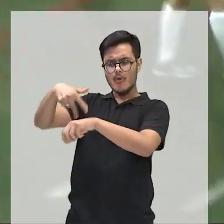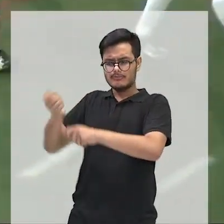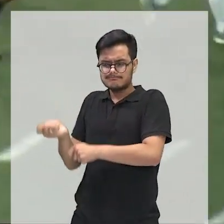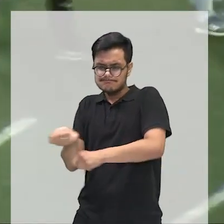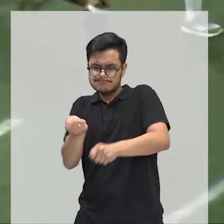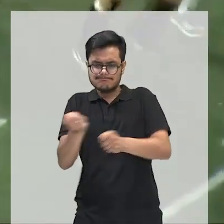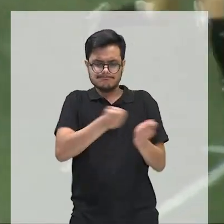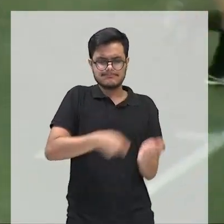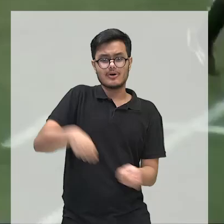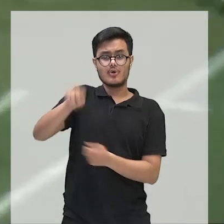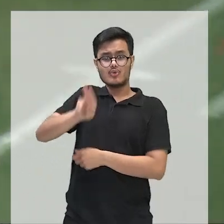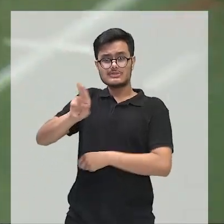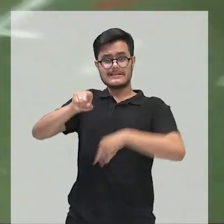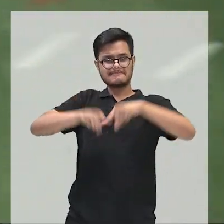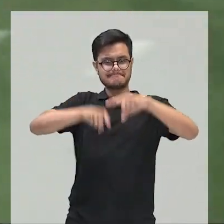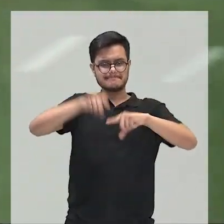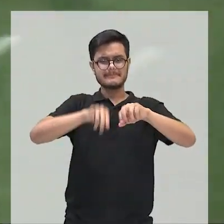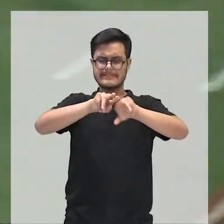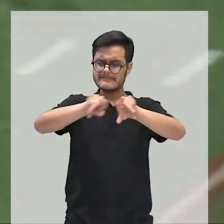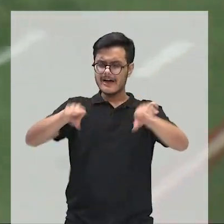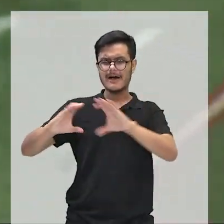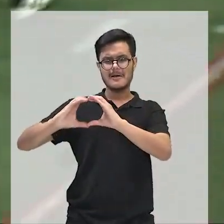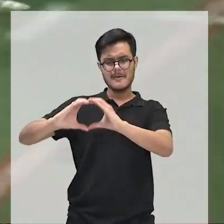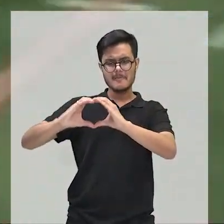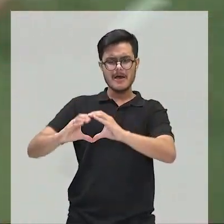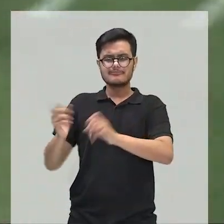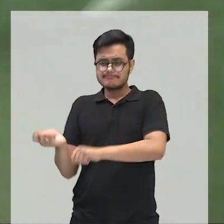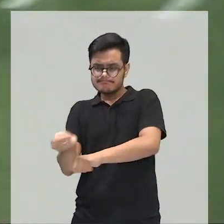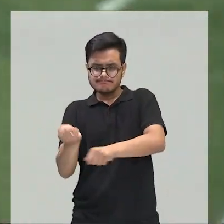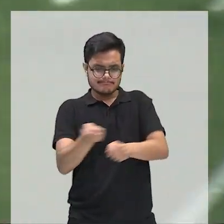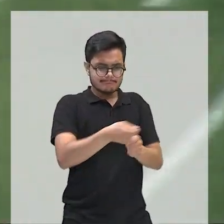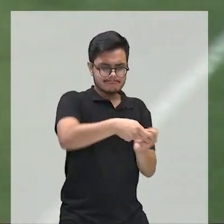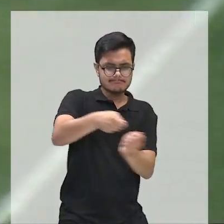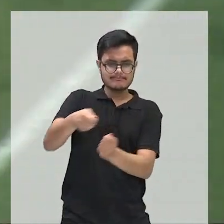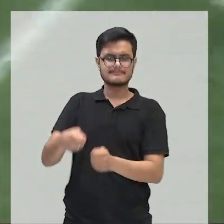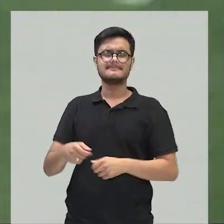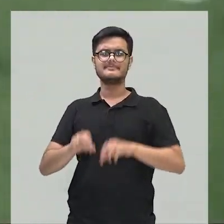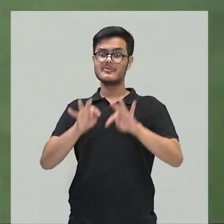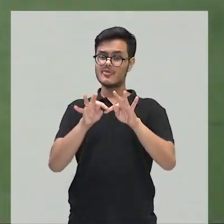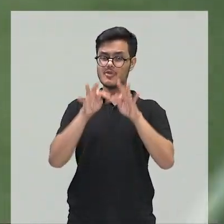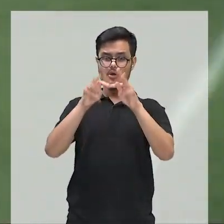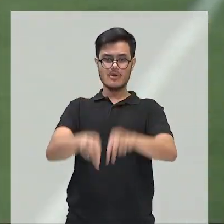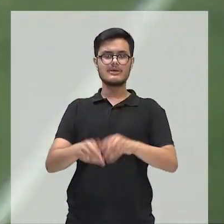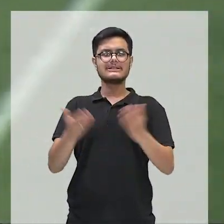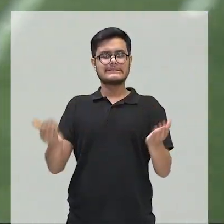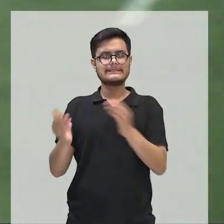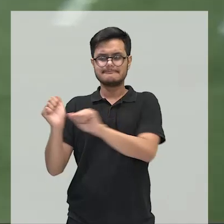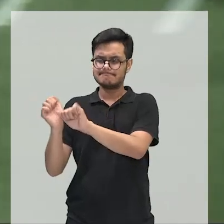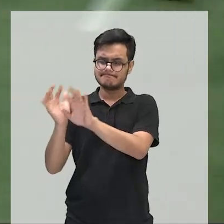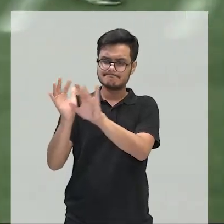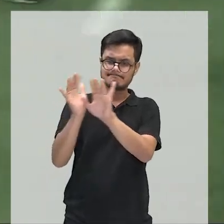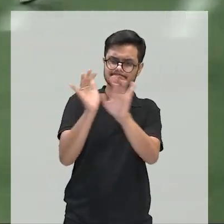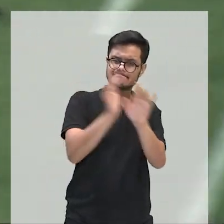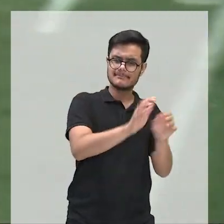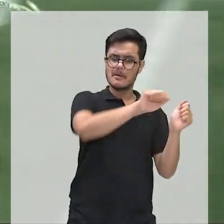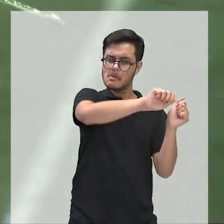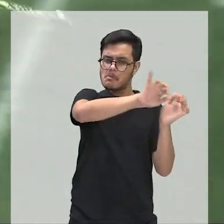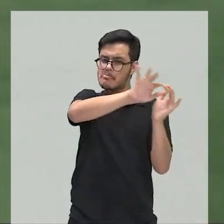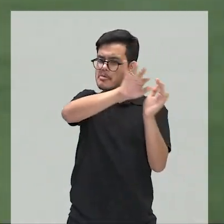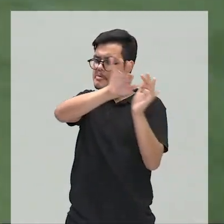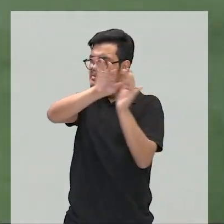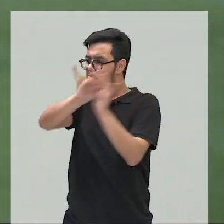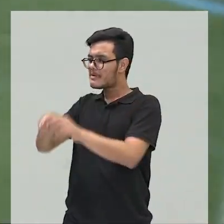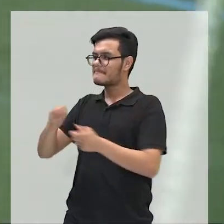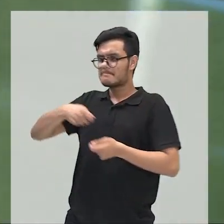equipamentos, verifiquem aí que nós temos todo mundo com taco na mão, porque para avançar no campo do adversário eu preciso ter um taco para